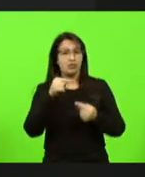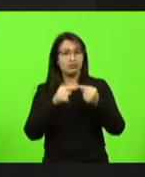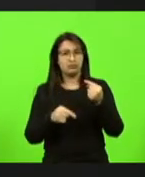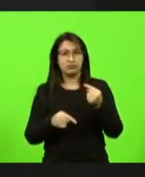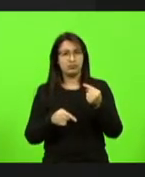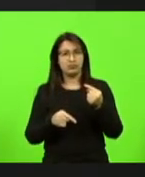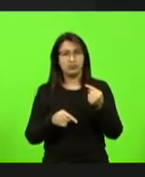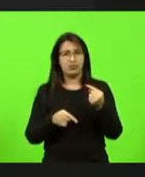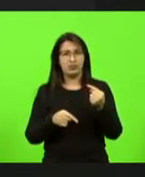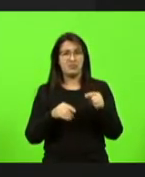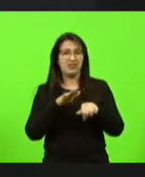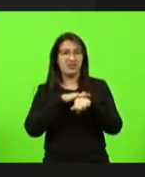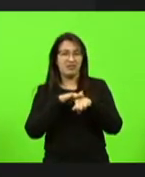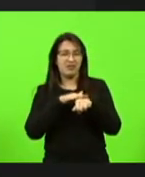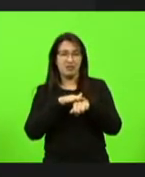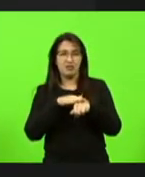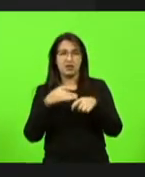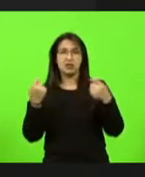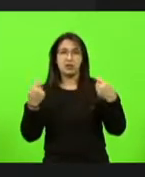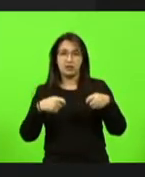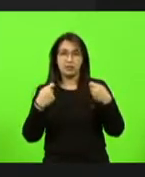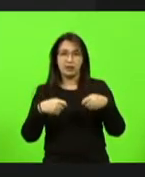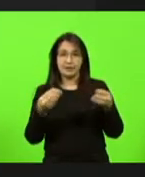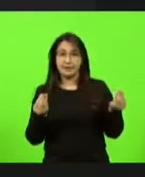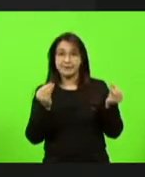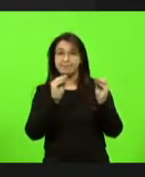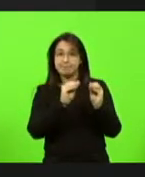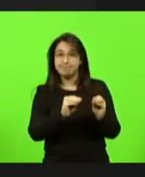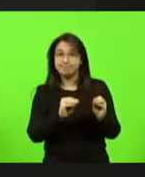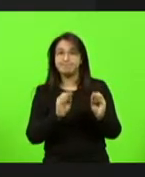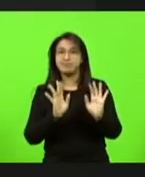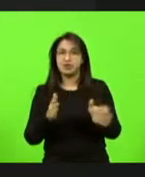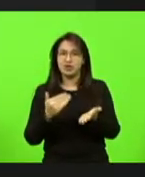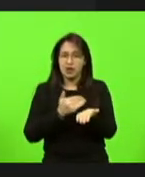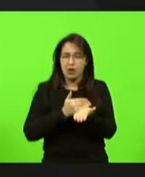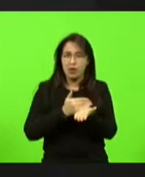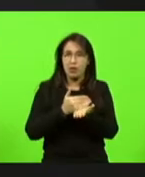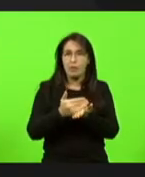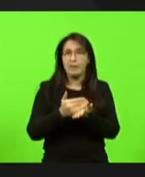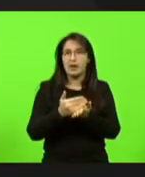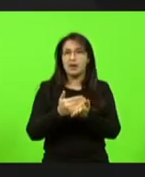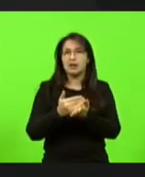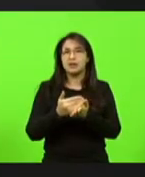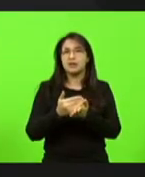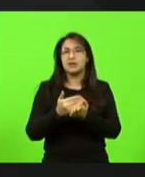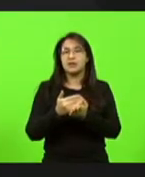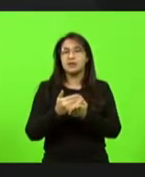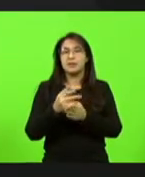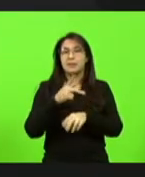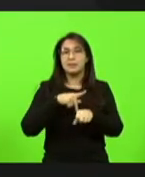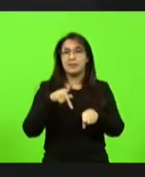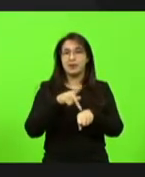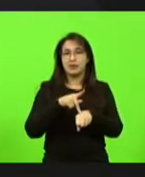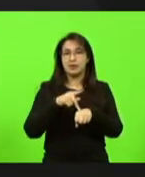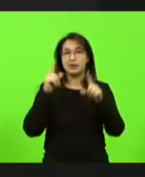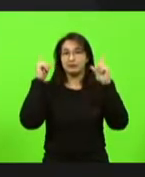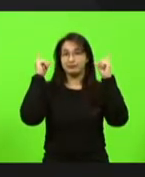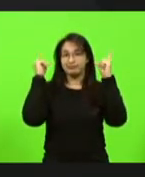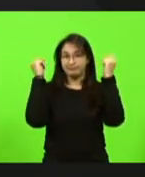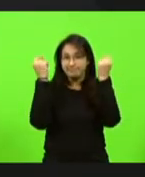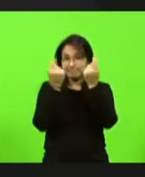apenas numa conversa. O novo já vem lá da Grécia Antiga, que é o quê?